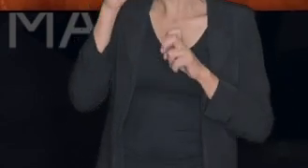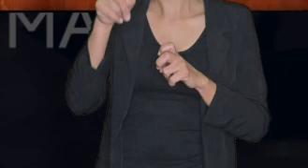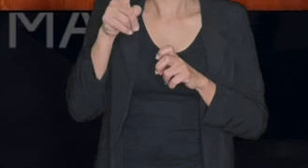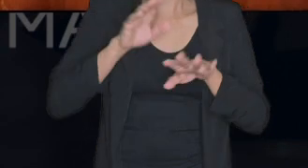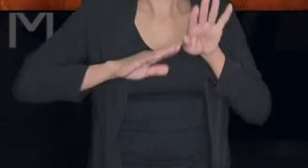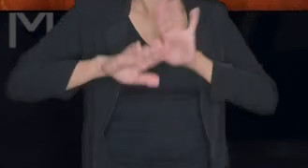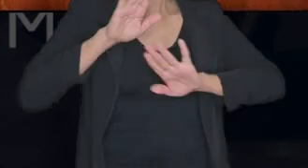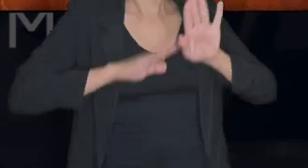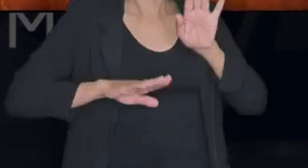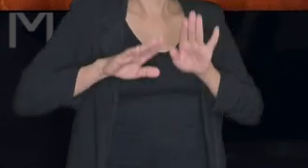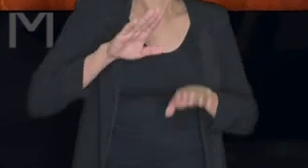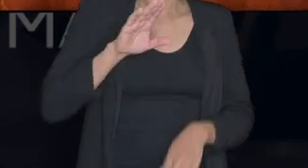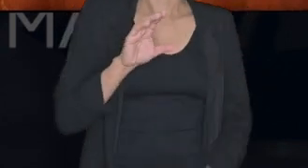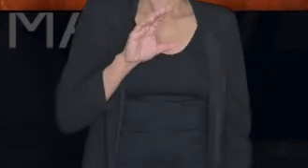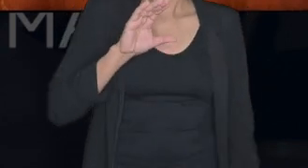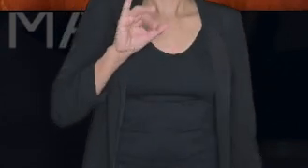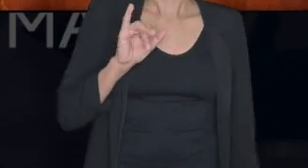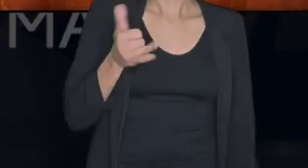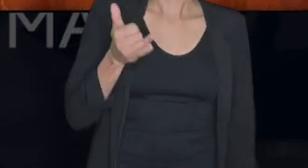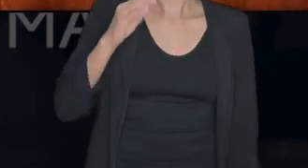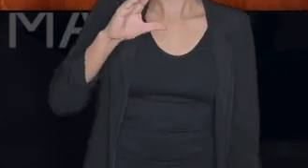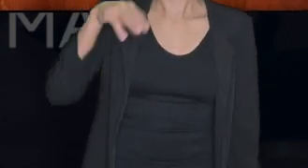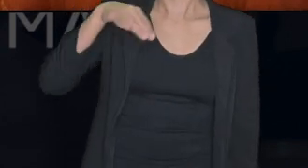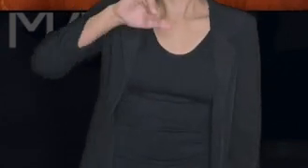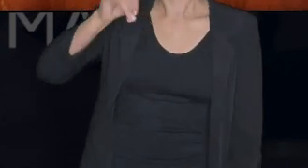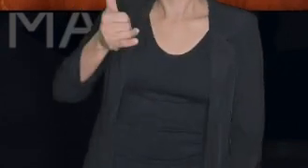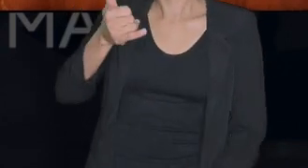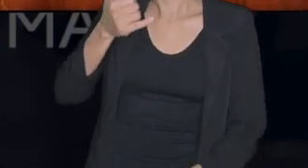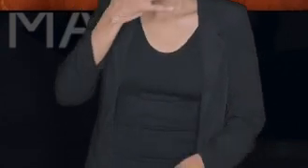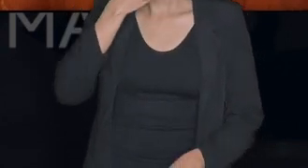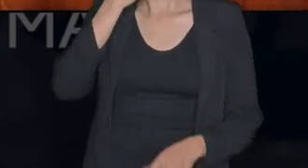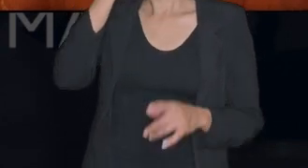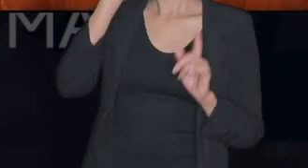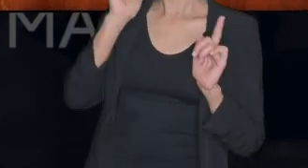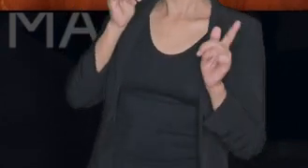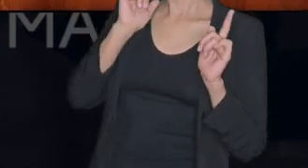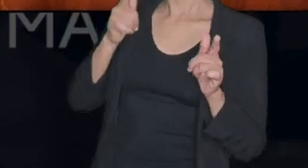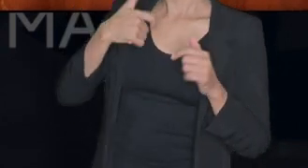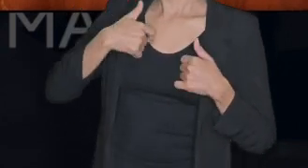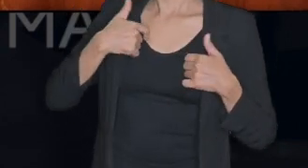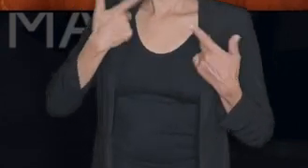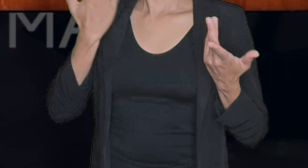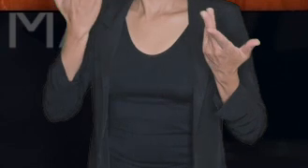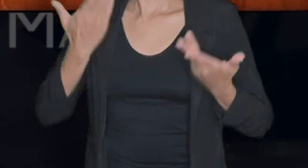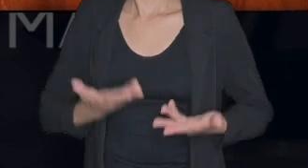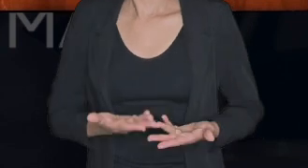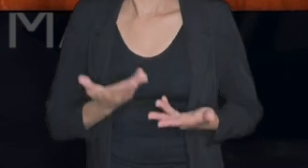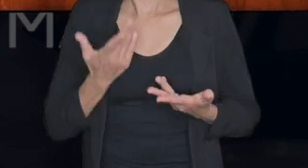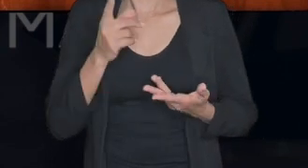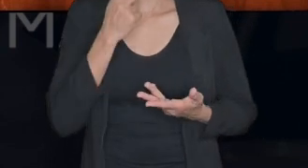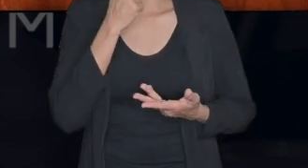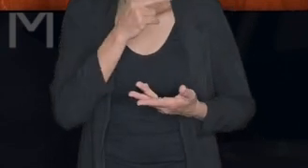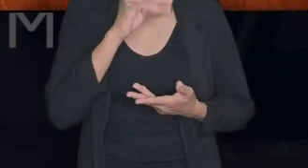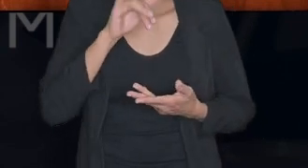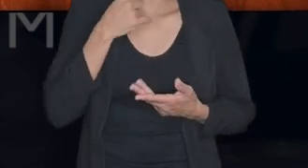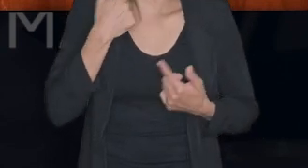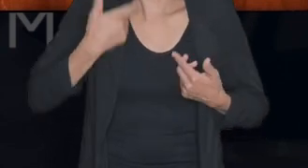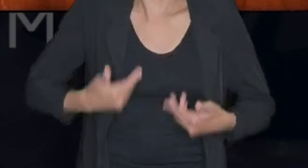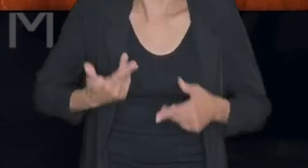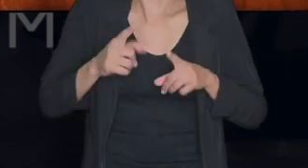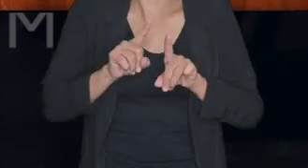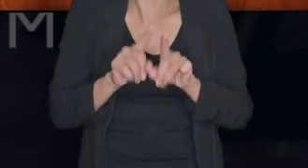de aventureiros que se arrogam a qualidade de mero companheiro para bypassar os